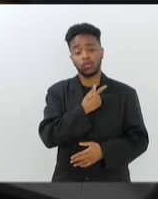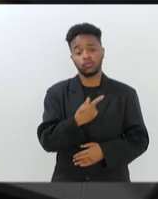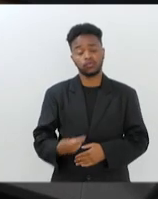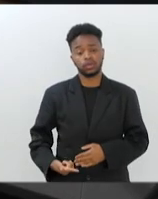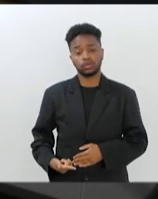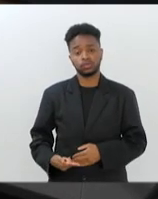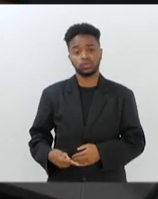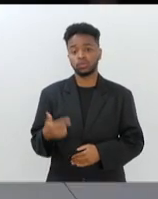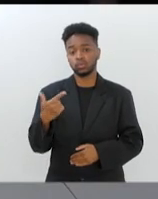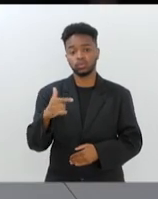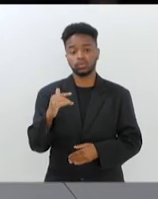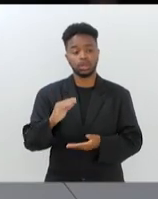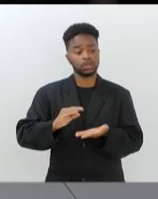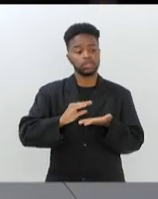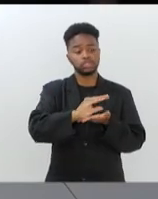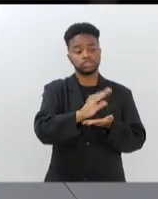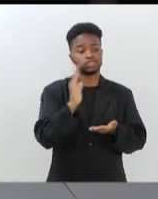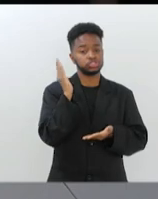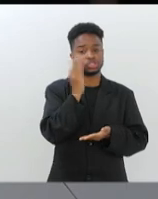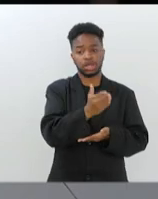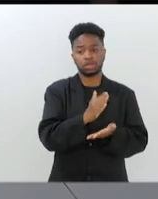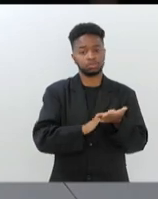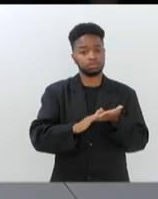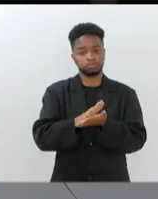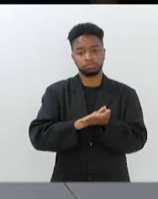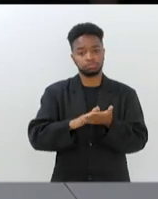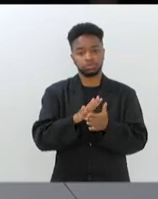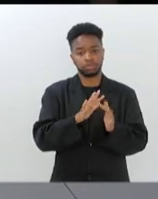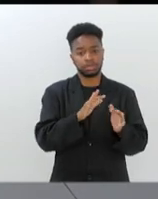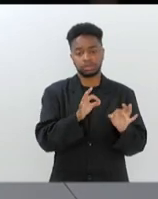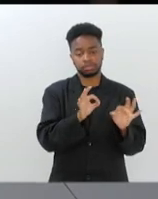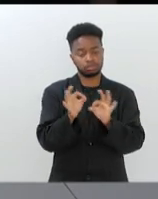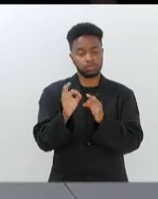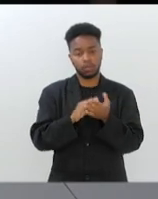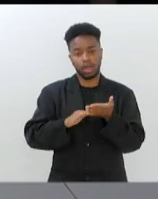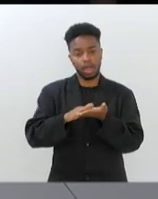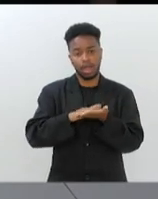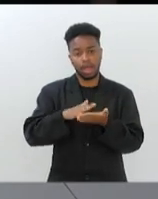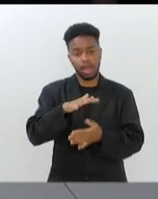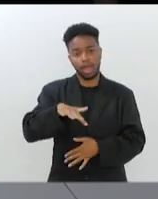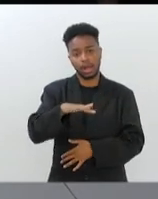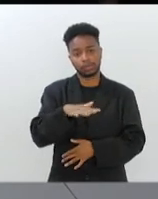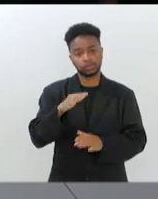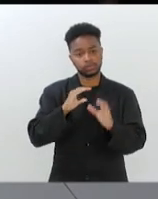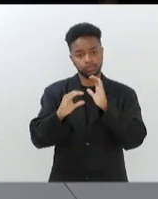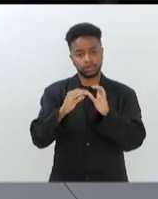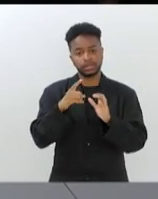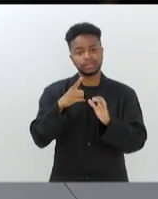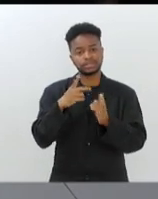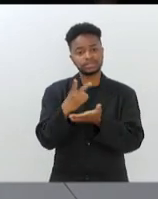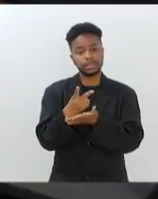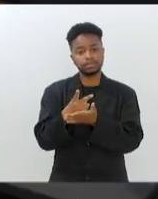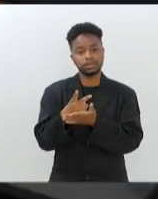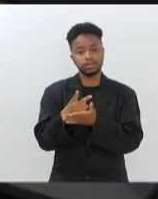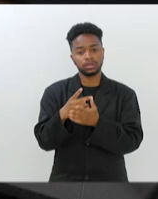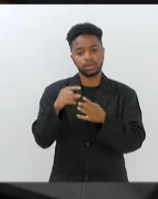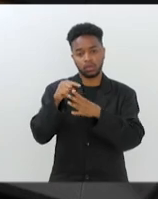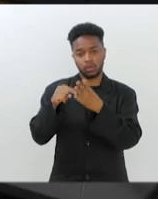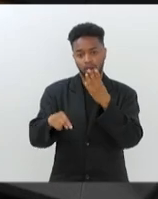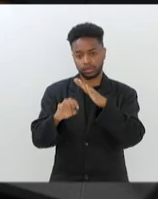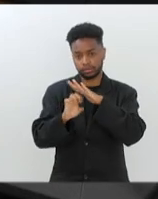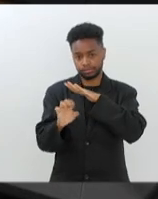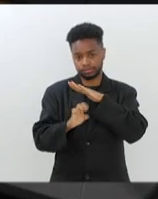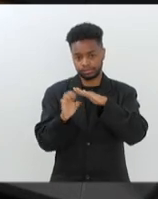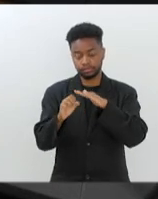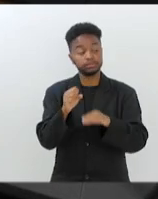veiculação Direta com nenhum veículo de comunicação tudo passa por meio das agências não sim sim mas